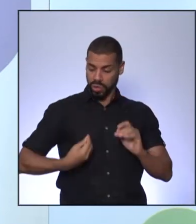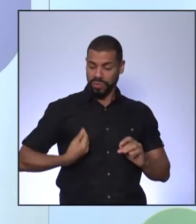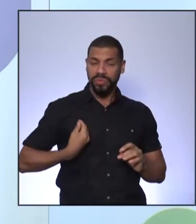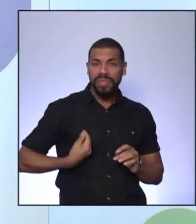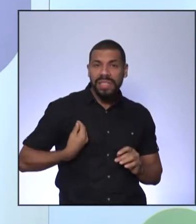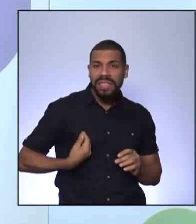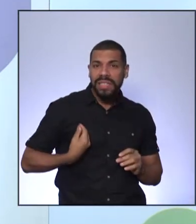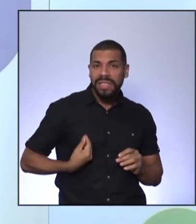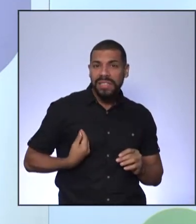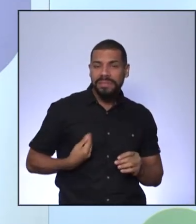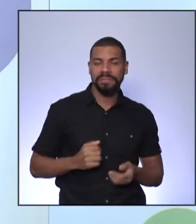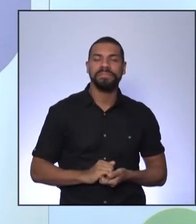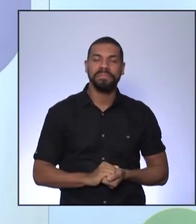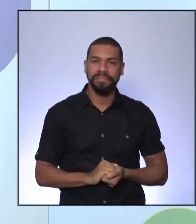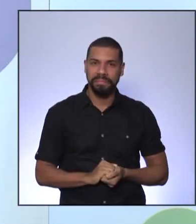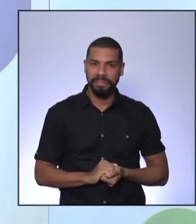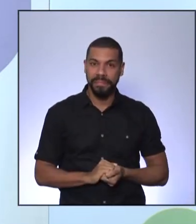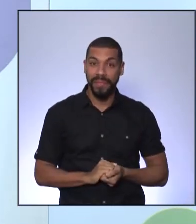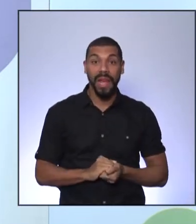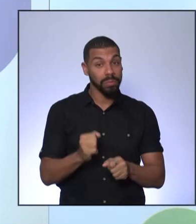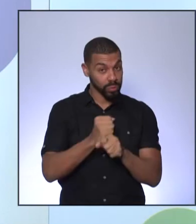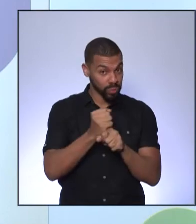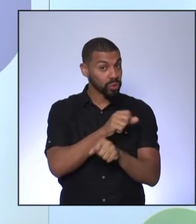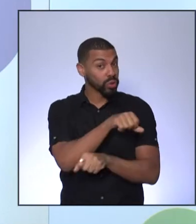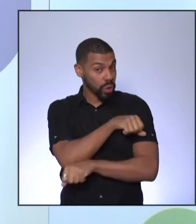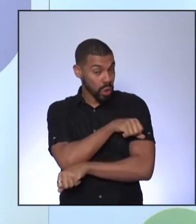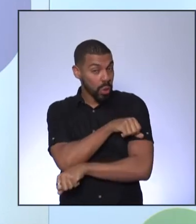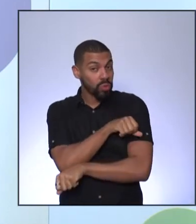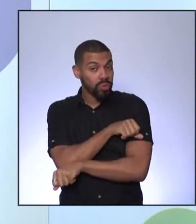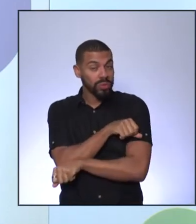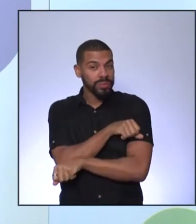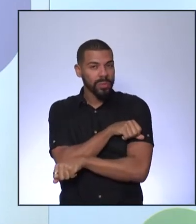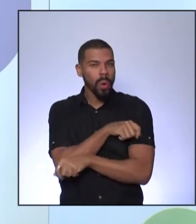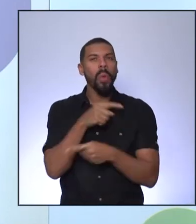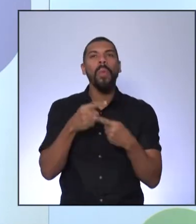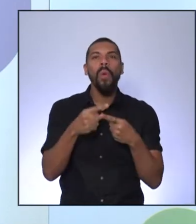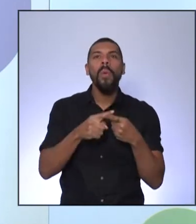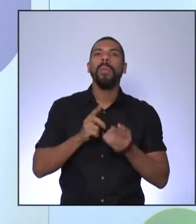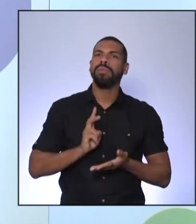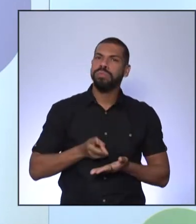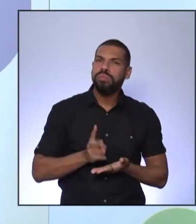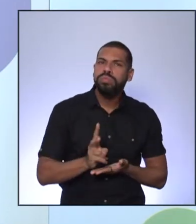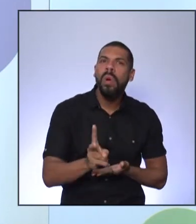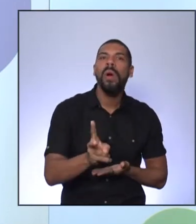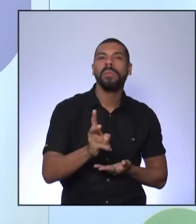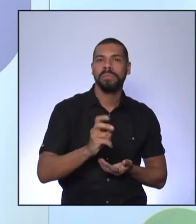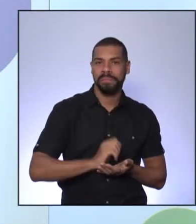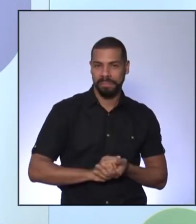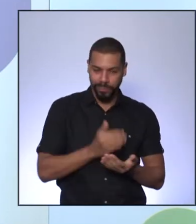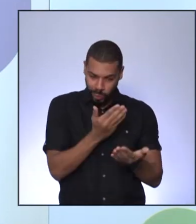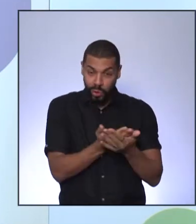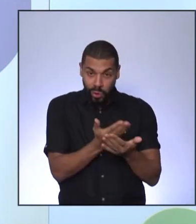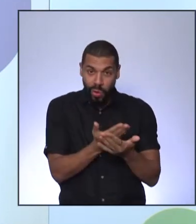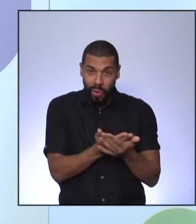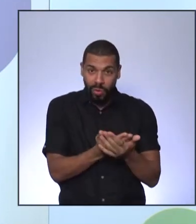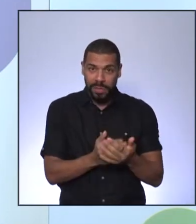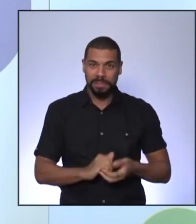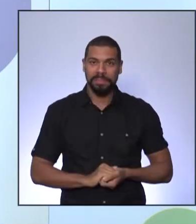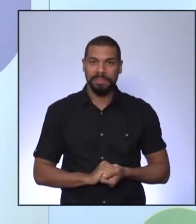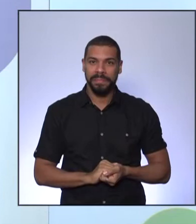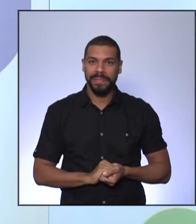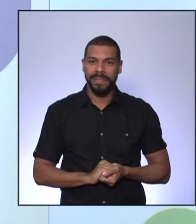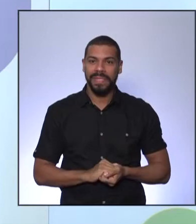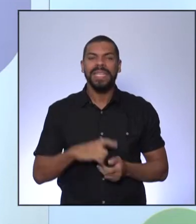projeto de vida no 9º ano. A gente olha, claro, foi centrando para quê? Para a continuidade dos estudos. Nisso, a gente fala